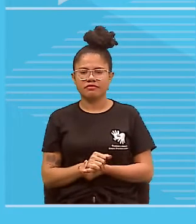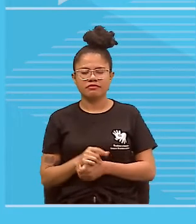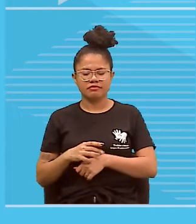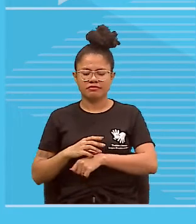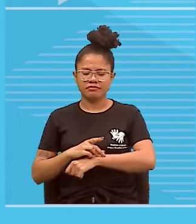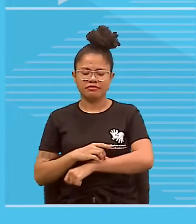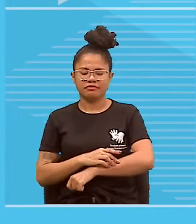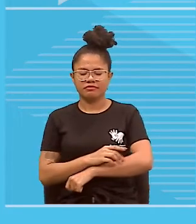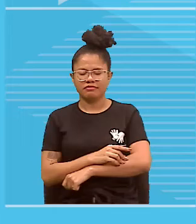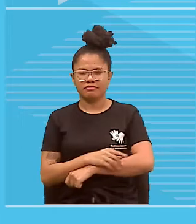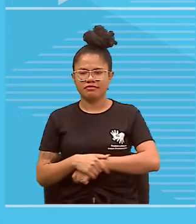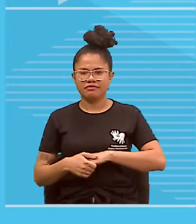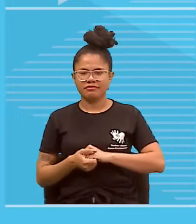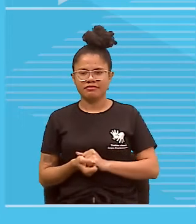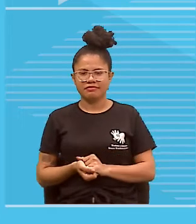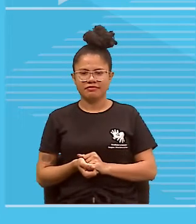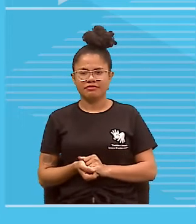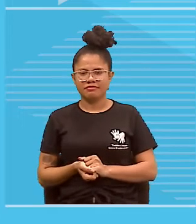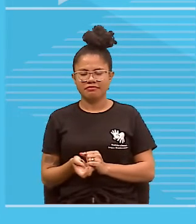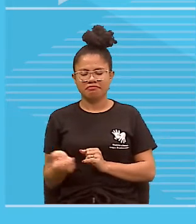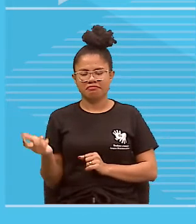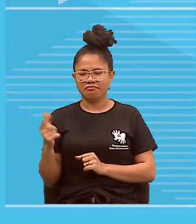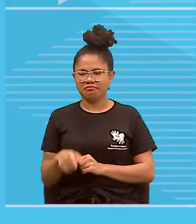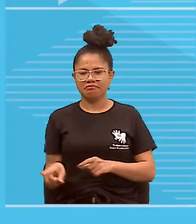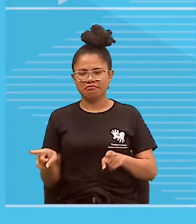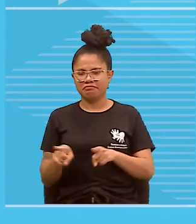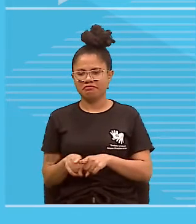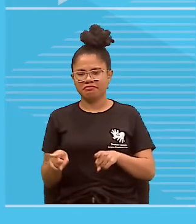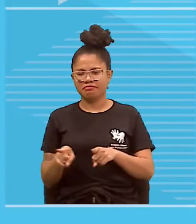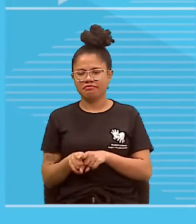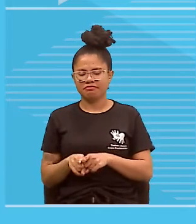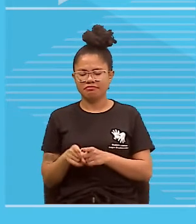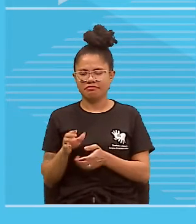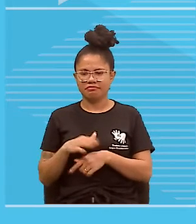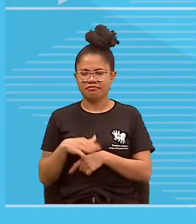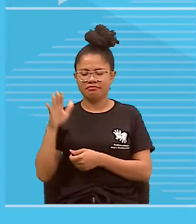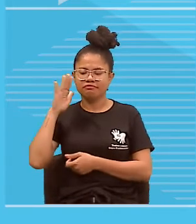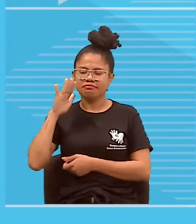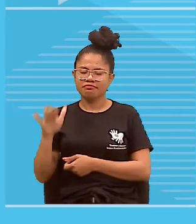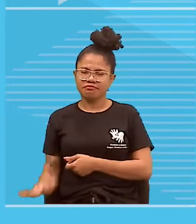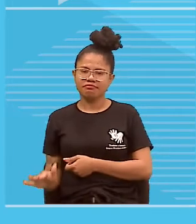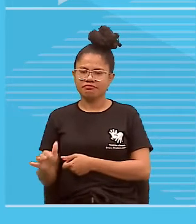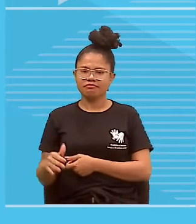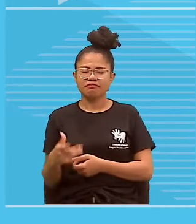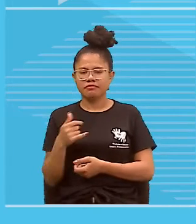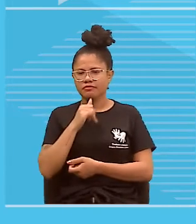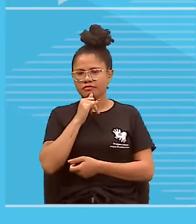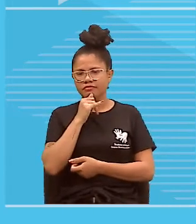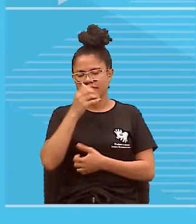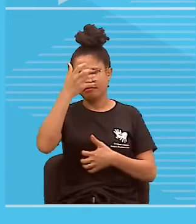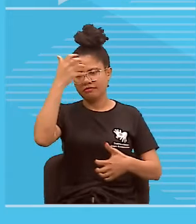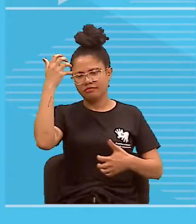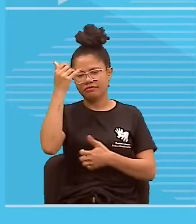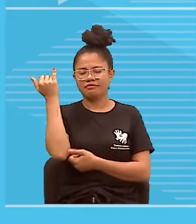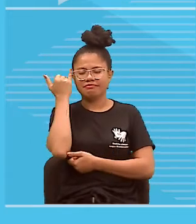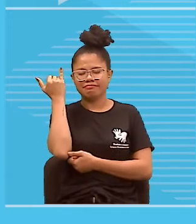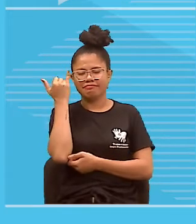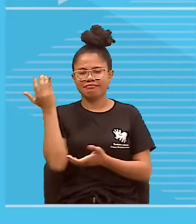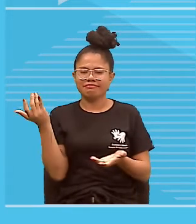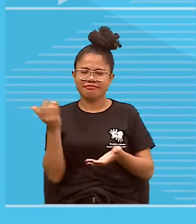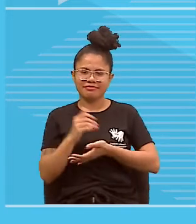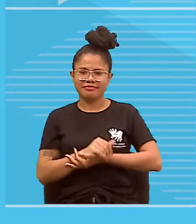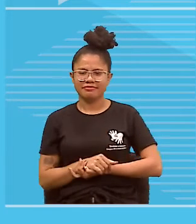o resíduo da mega fauna outros Eles ficaram bem menores né como as preguiças que nós temos hoje imagina uma preguiça gigante